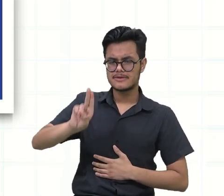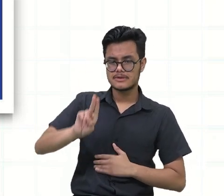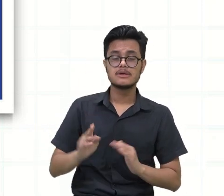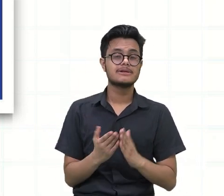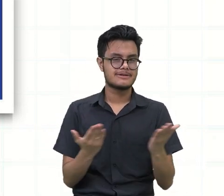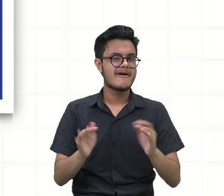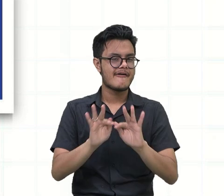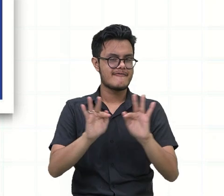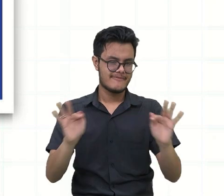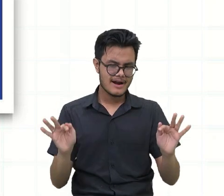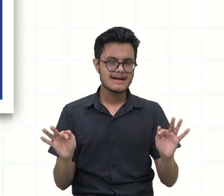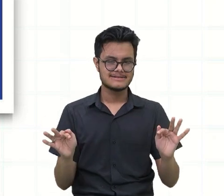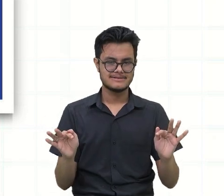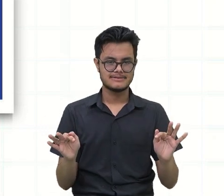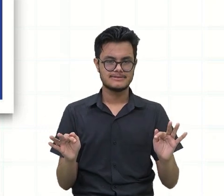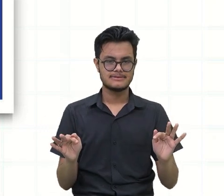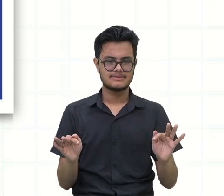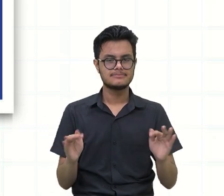As frases